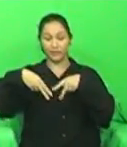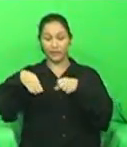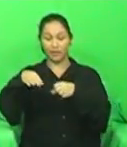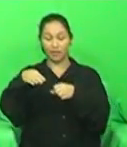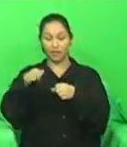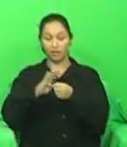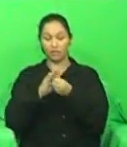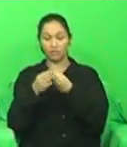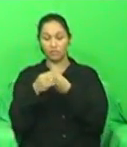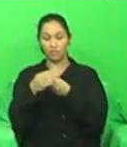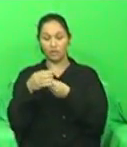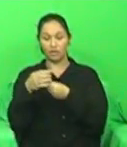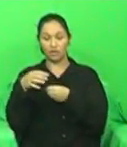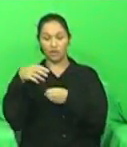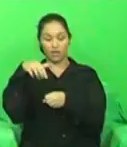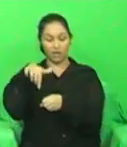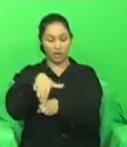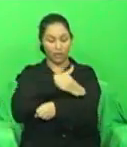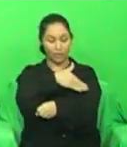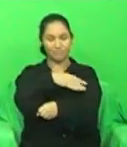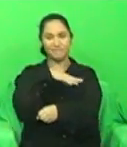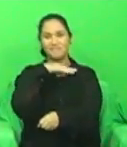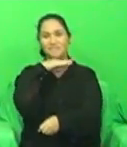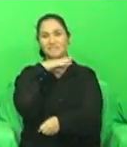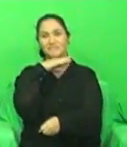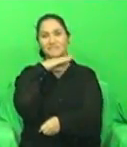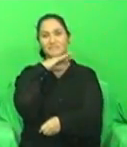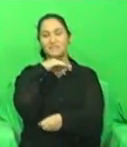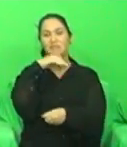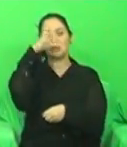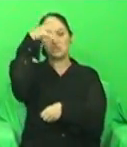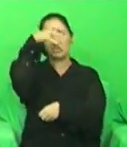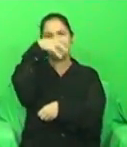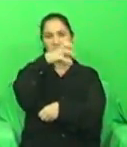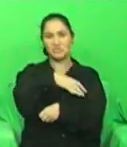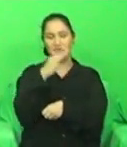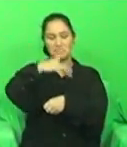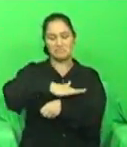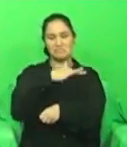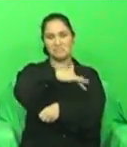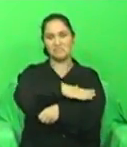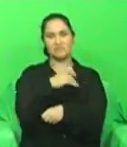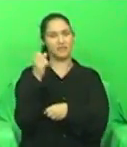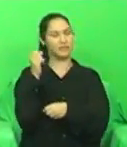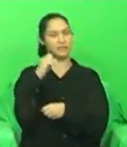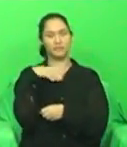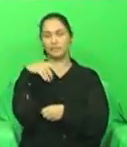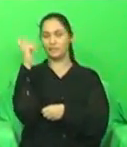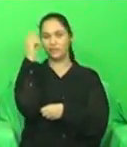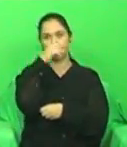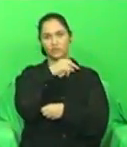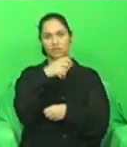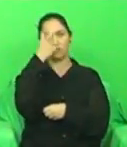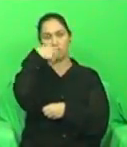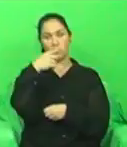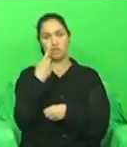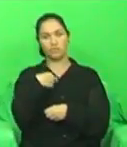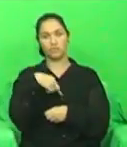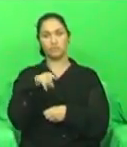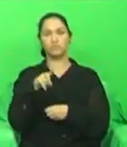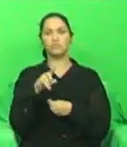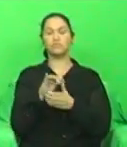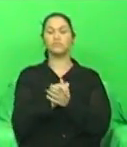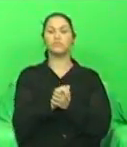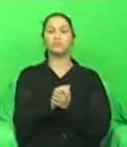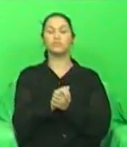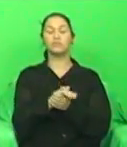você demorar é uma vergonha já no jardim mosteiro mesmo se vê ali com o ex-presidente organismo dando uma olhada lá